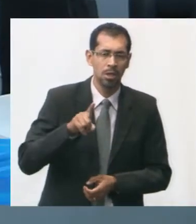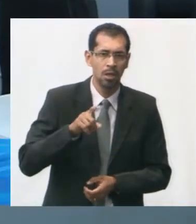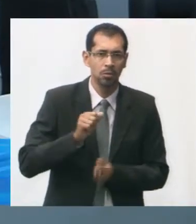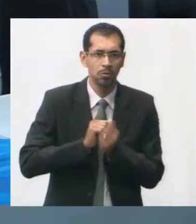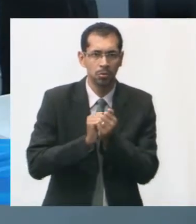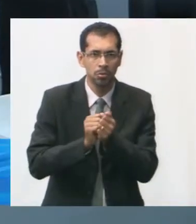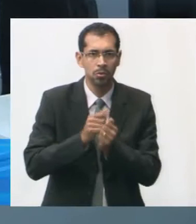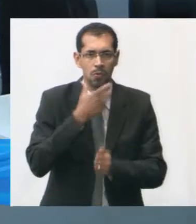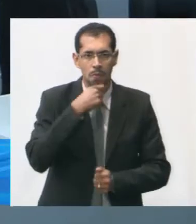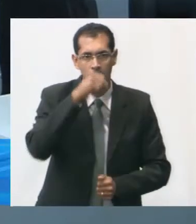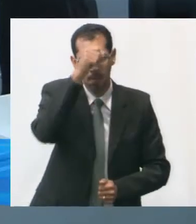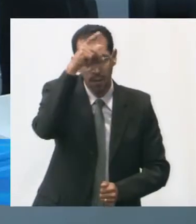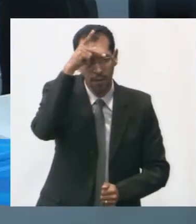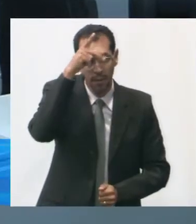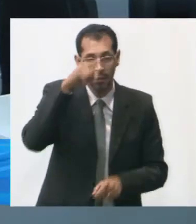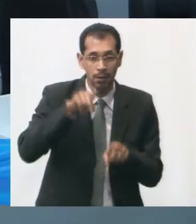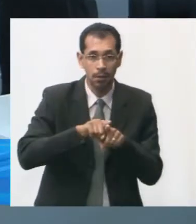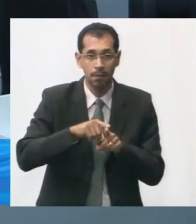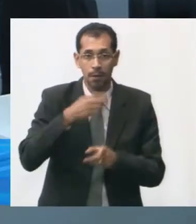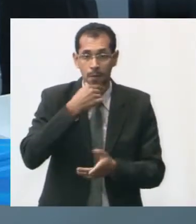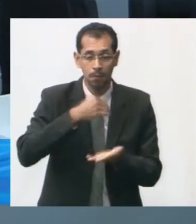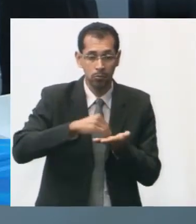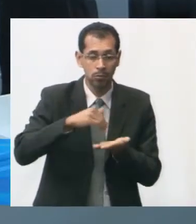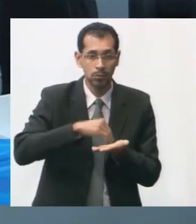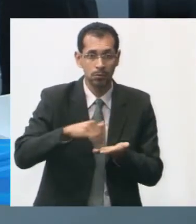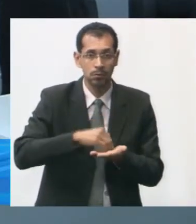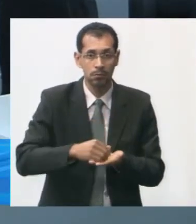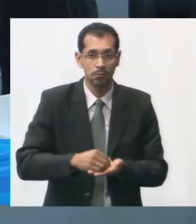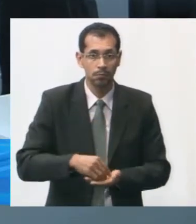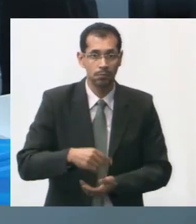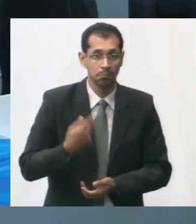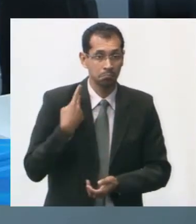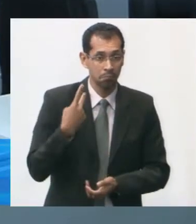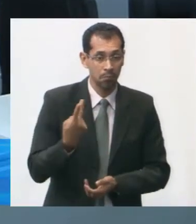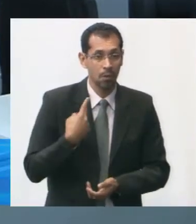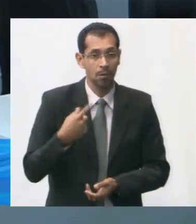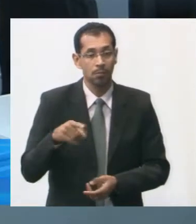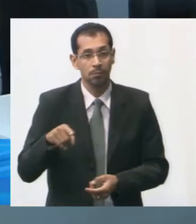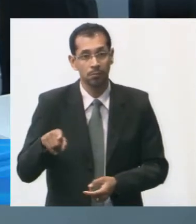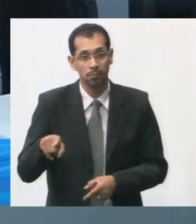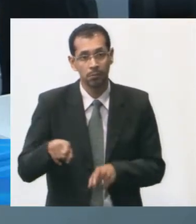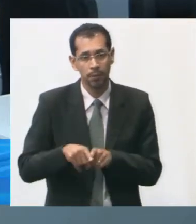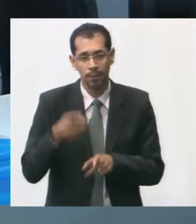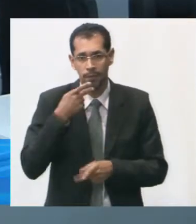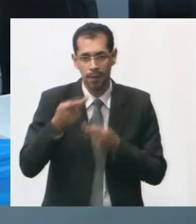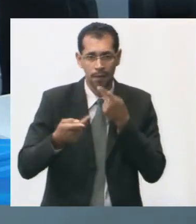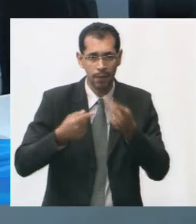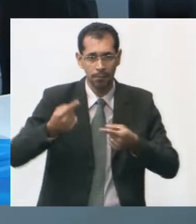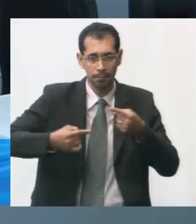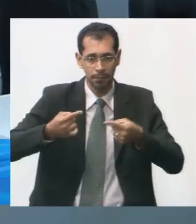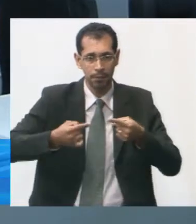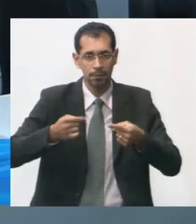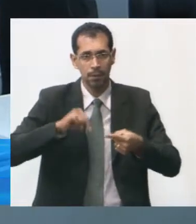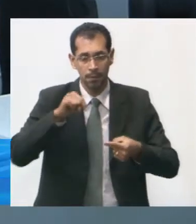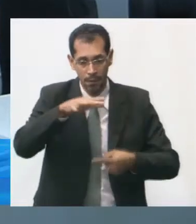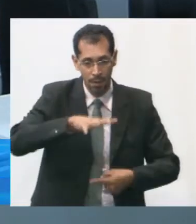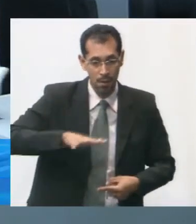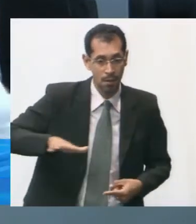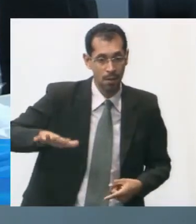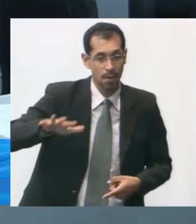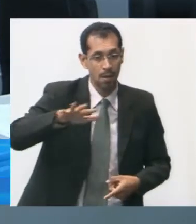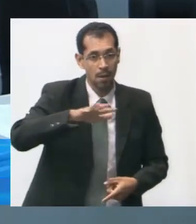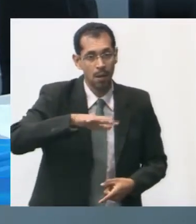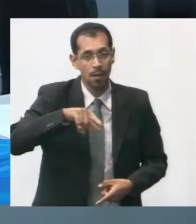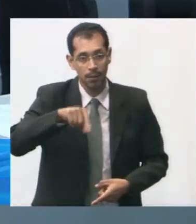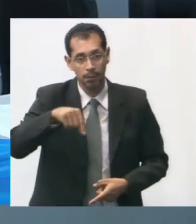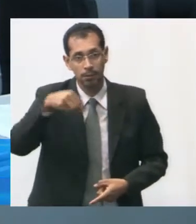secretário, eu, Vossa Excelência, com o secretário, para falar sobre a região da Grande Maruípe, que esse investimento seria muito